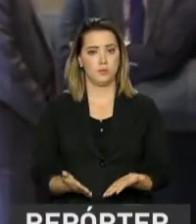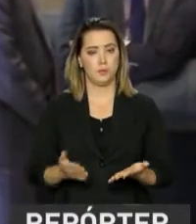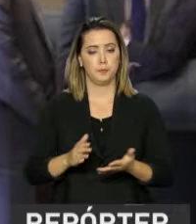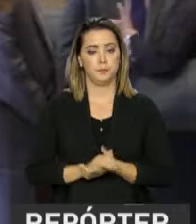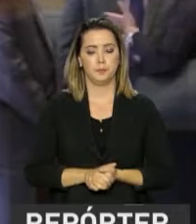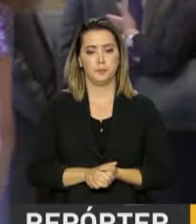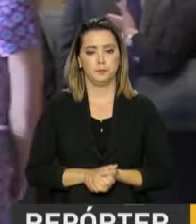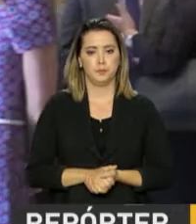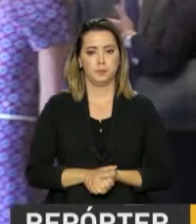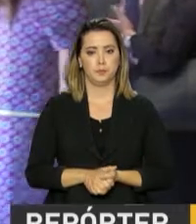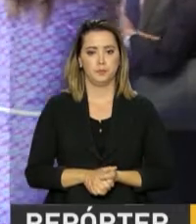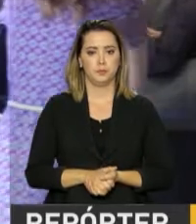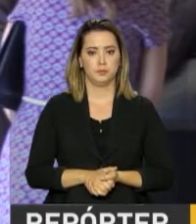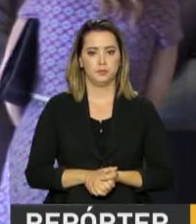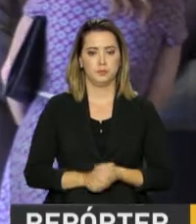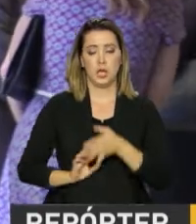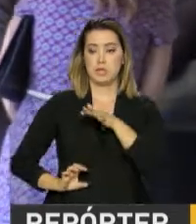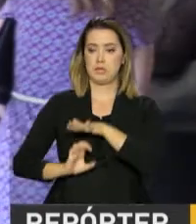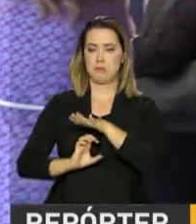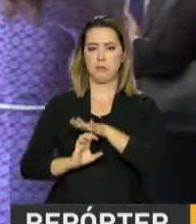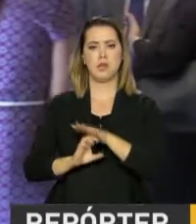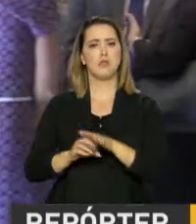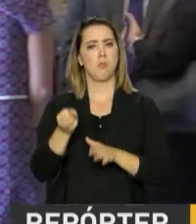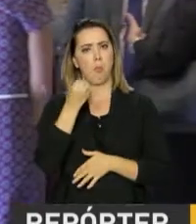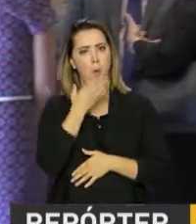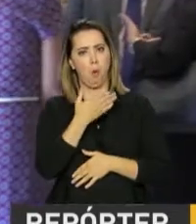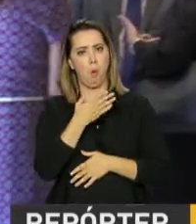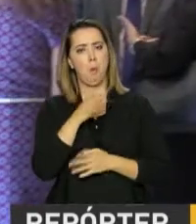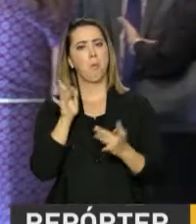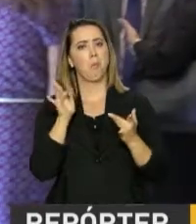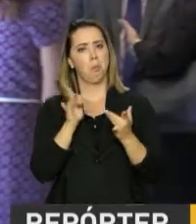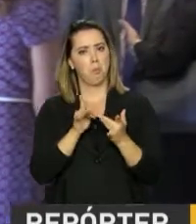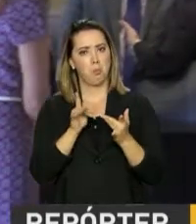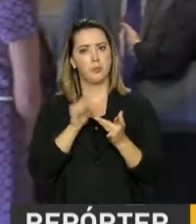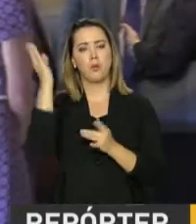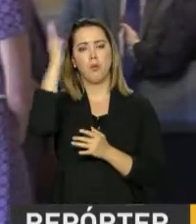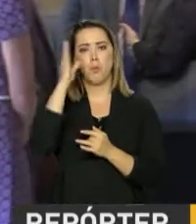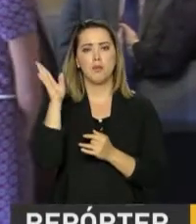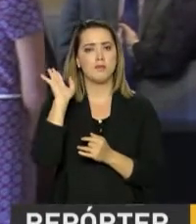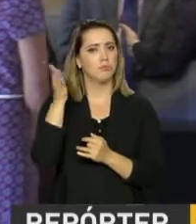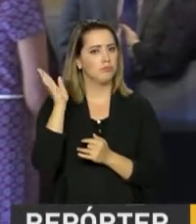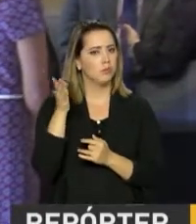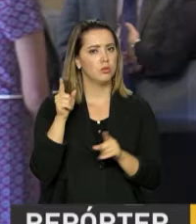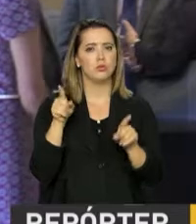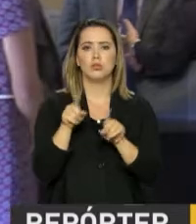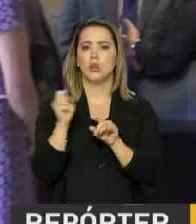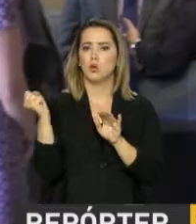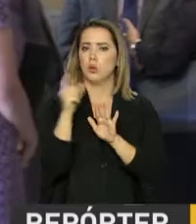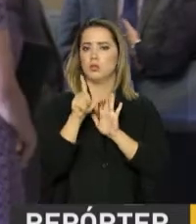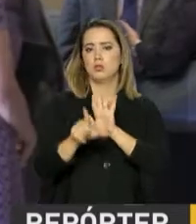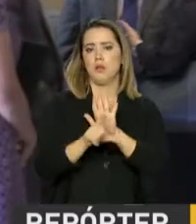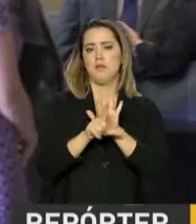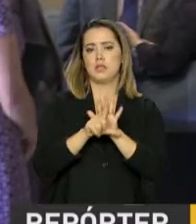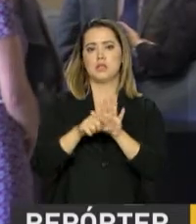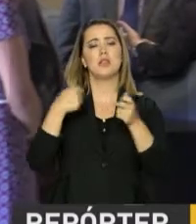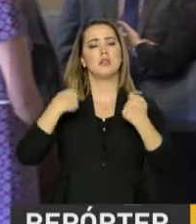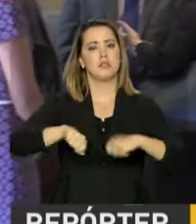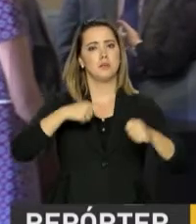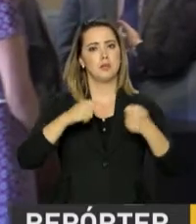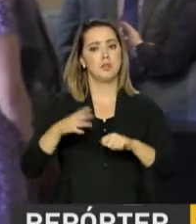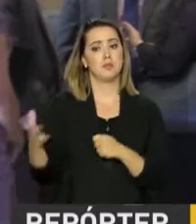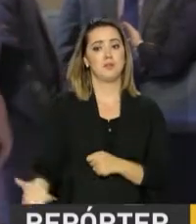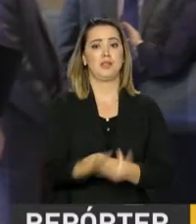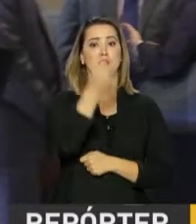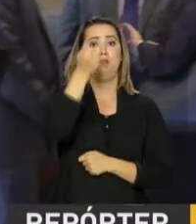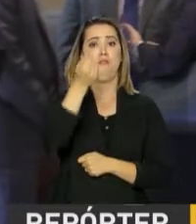pessoas ficarão felizes de empresas com tentos do brasil finalmente está fazendo as reformas necessárias pra tirar o país da crise